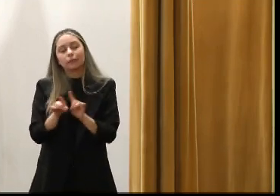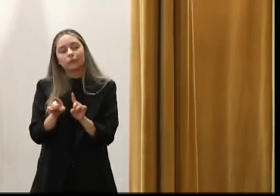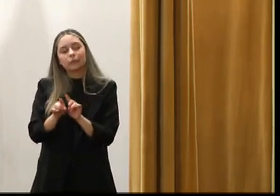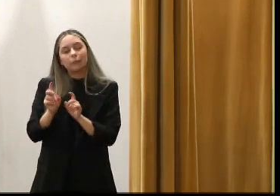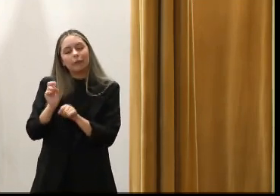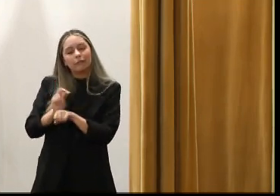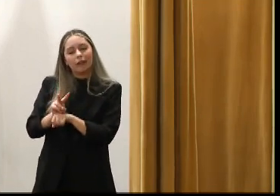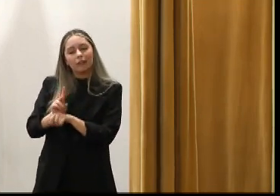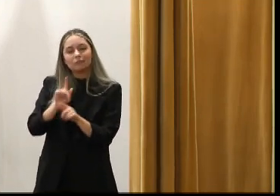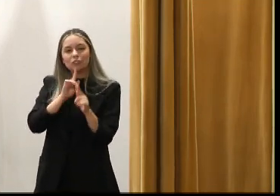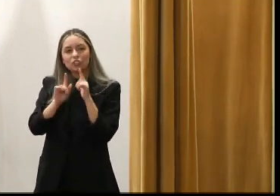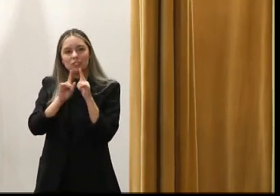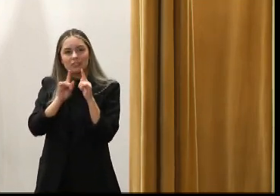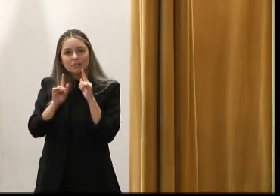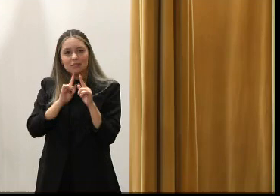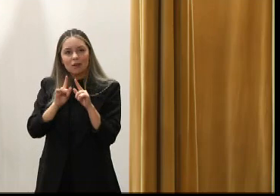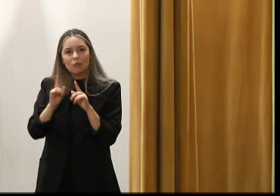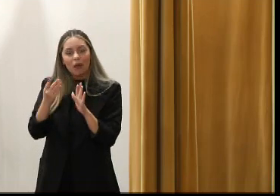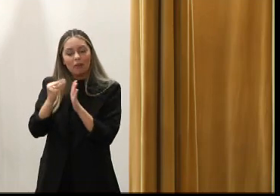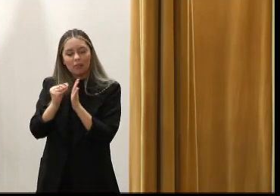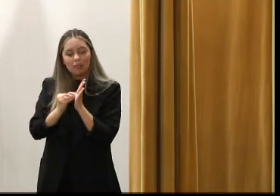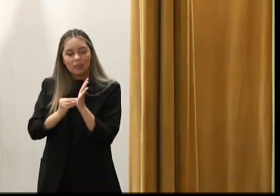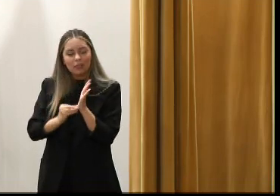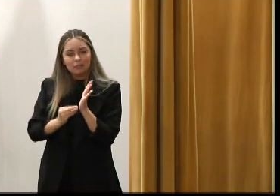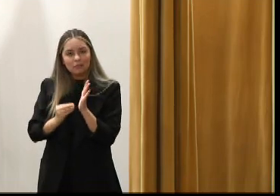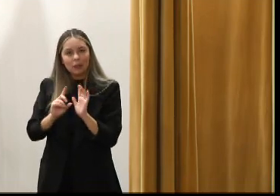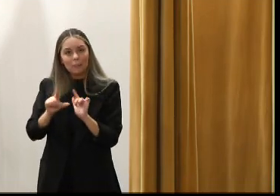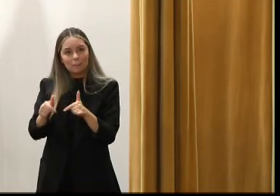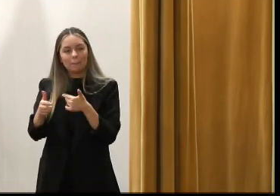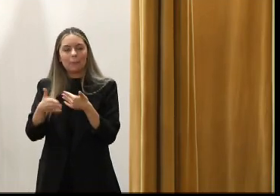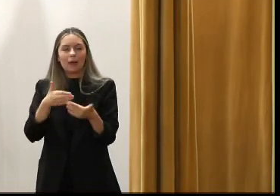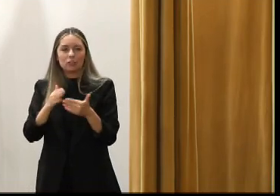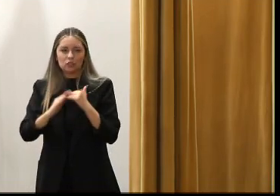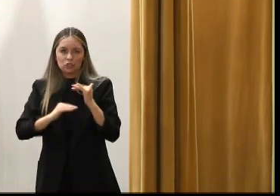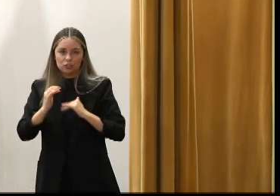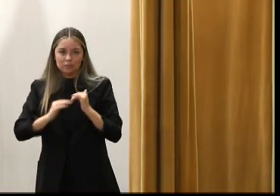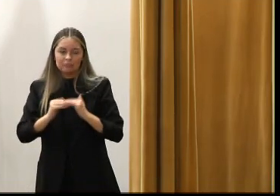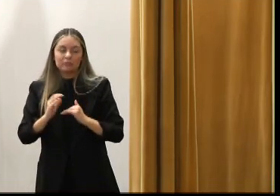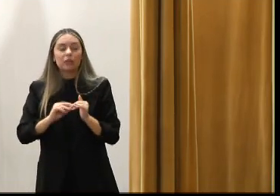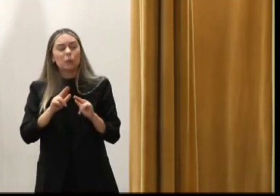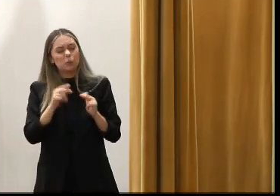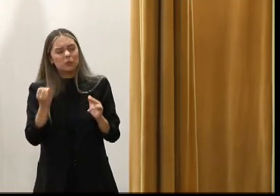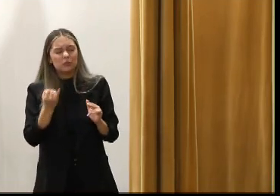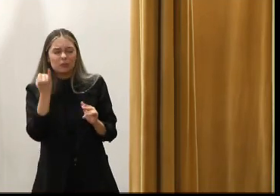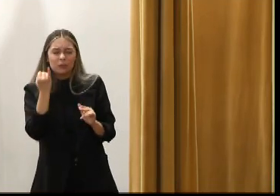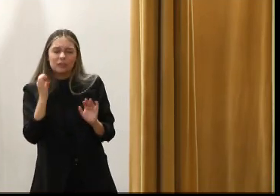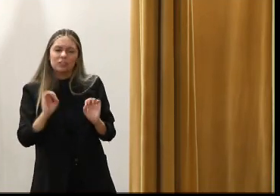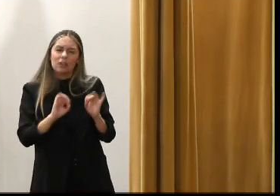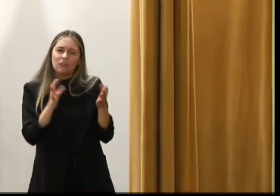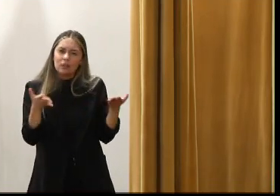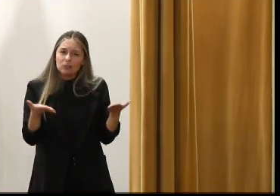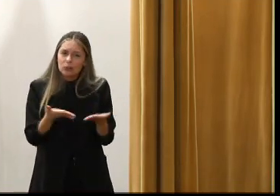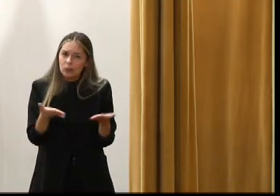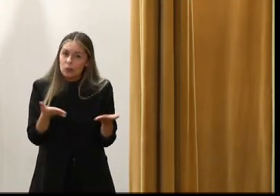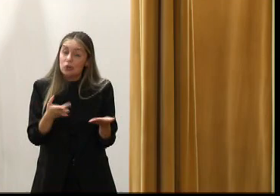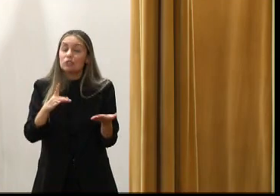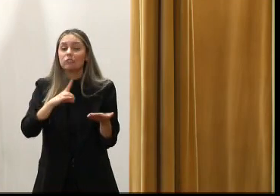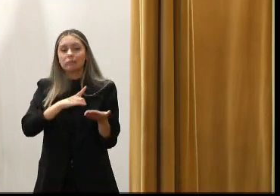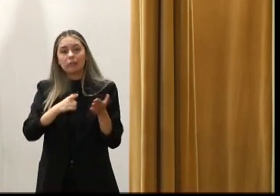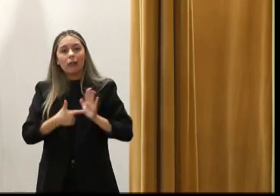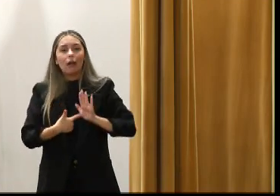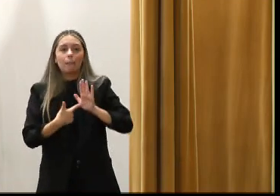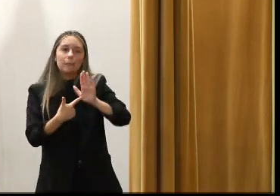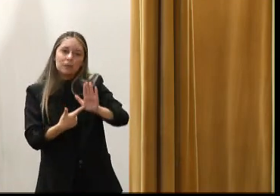várias gestões para implementação. E é por isso que nesse nosso evento é muito importante, porque hoje nós teremos